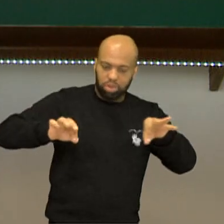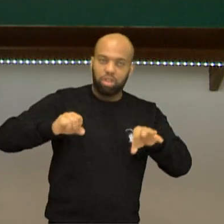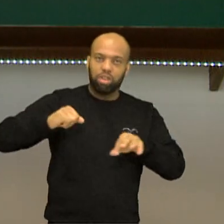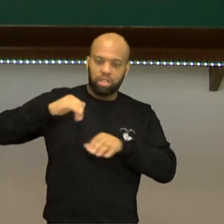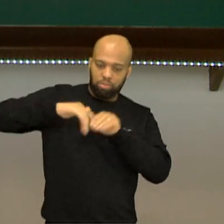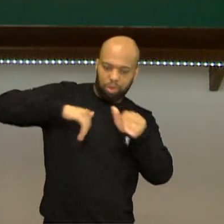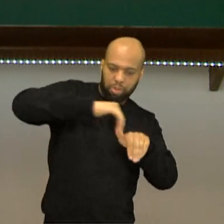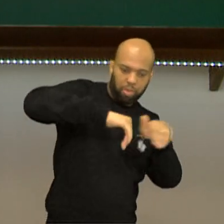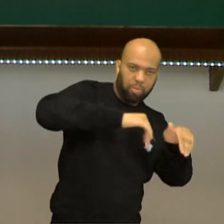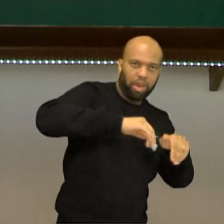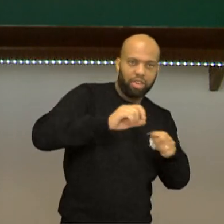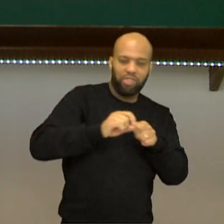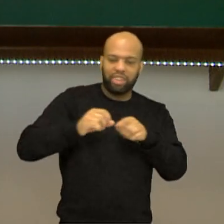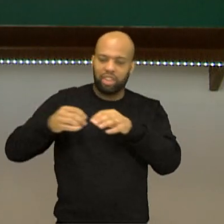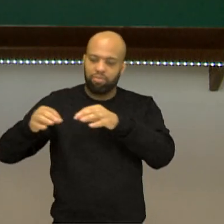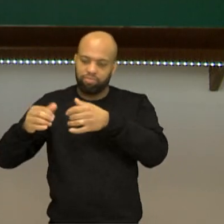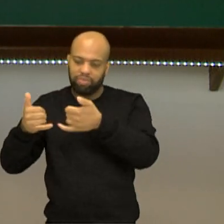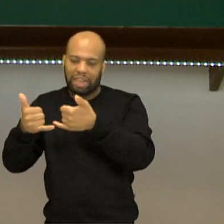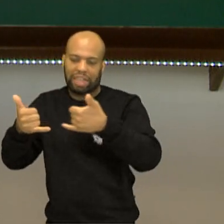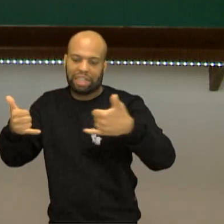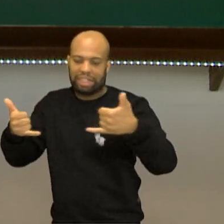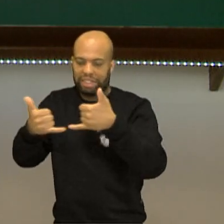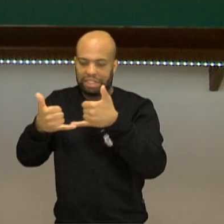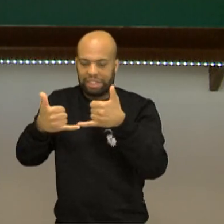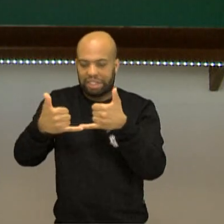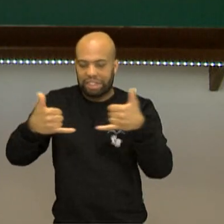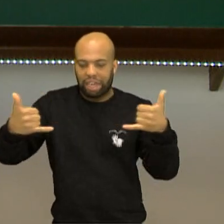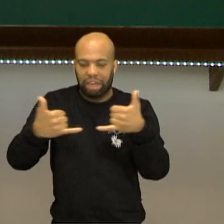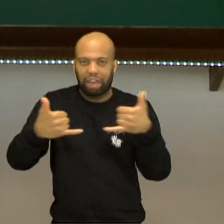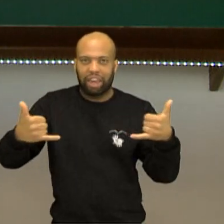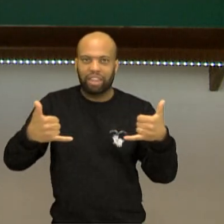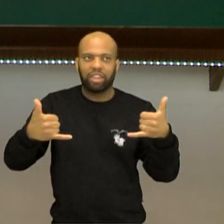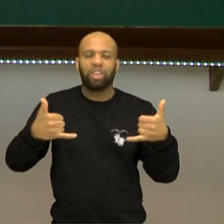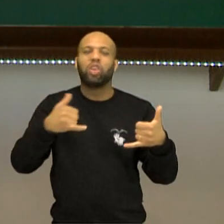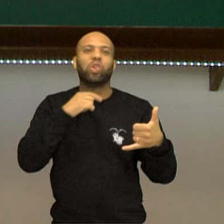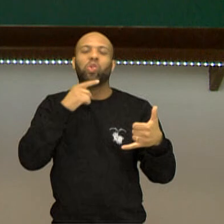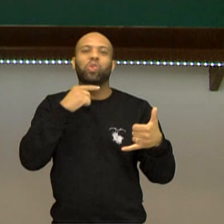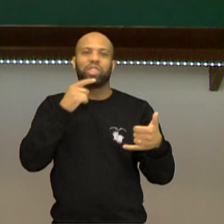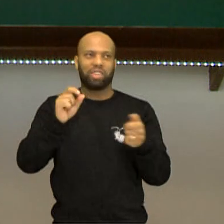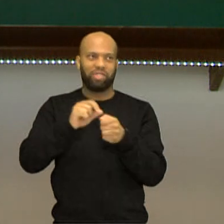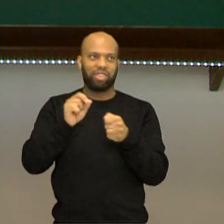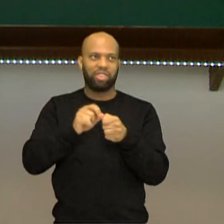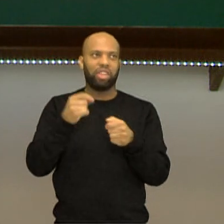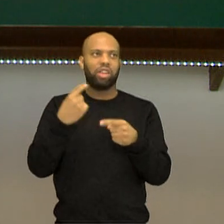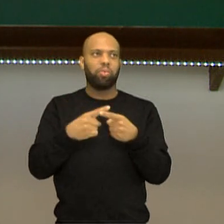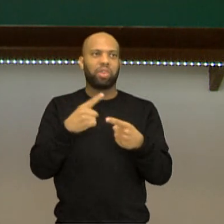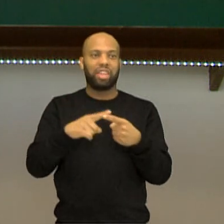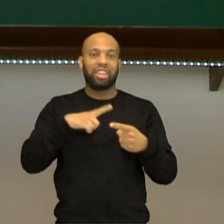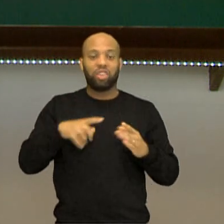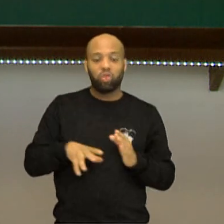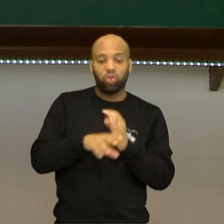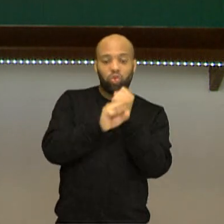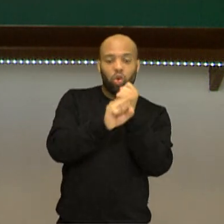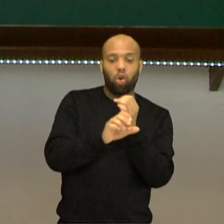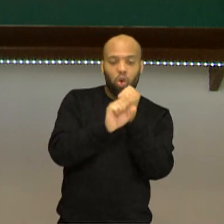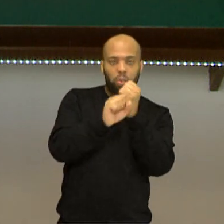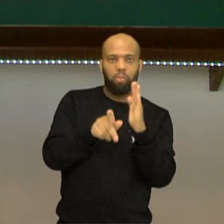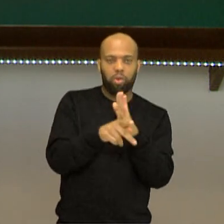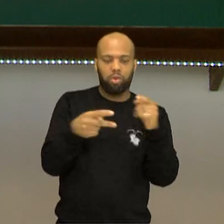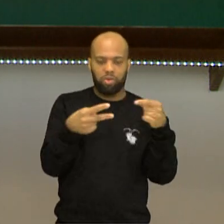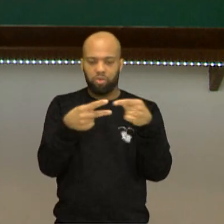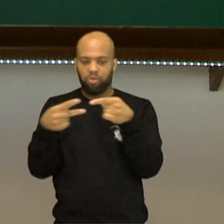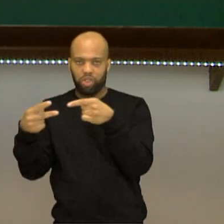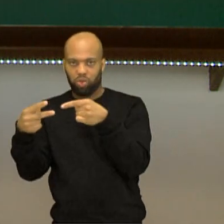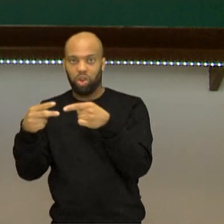nadar em linha reta em relação a esse ponto, você com certeza não vai parar nele. Por quê? Existe uma soma vetorial. Existe a soma